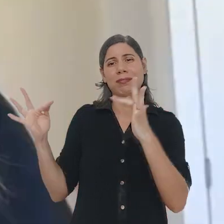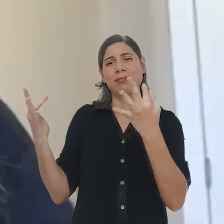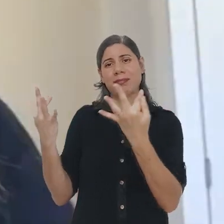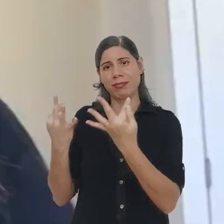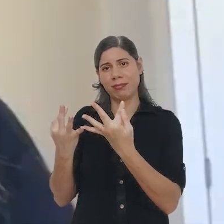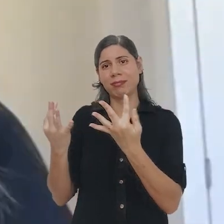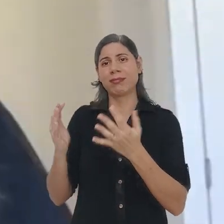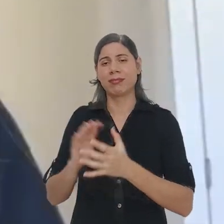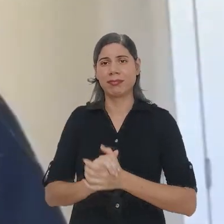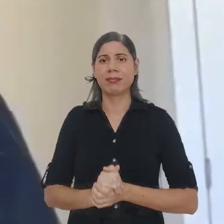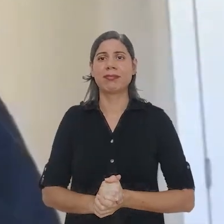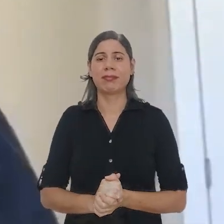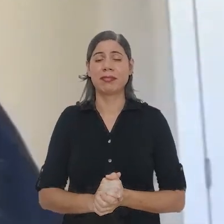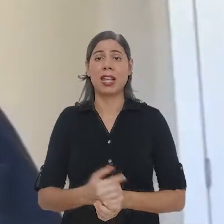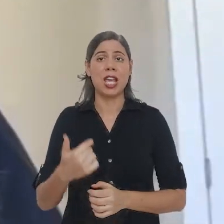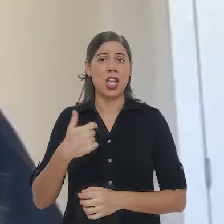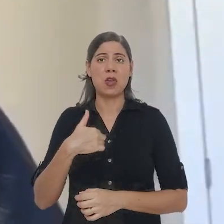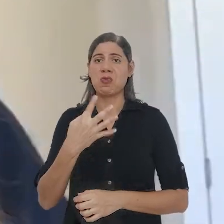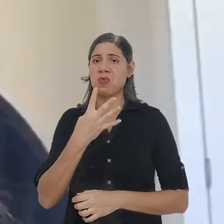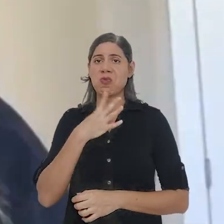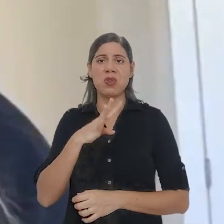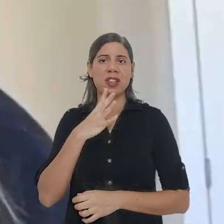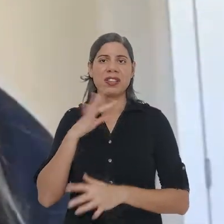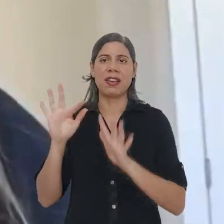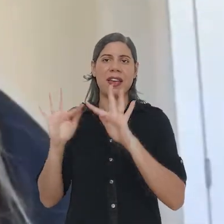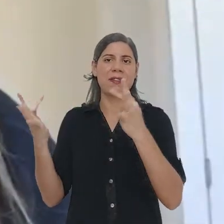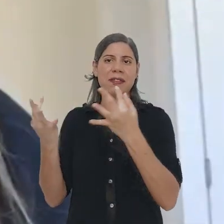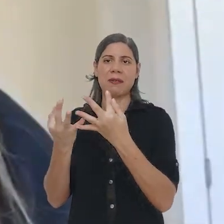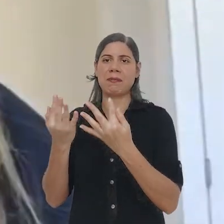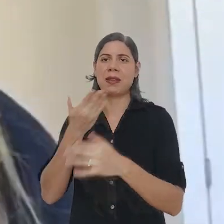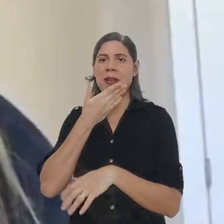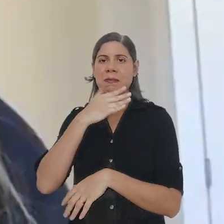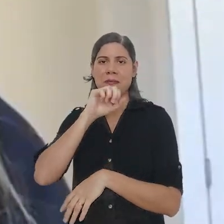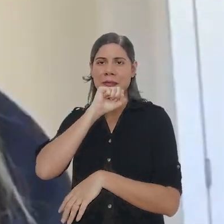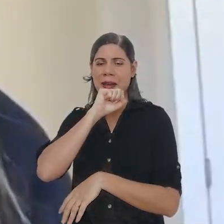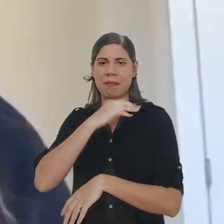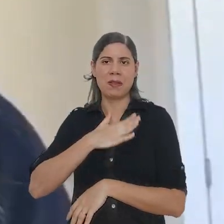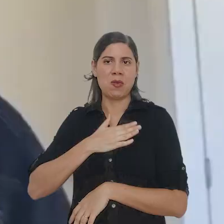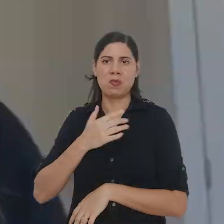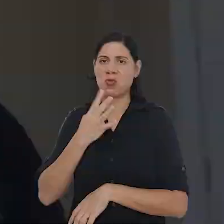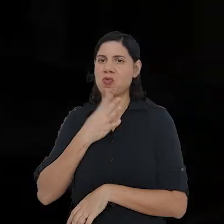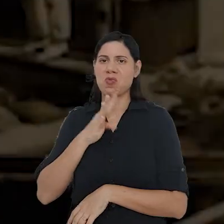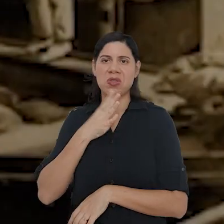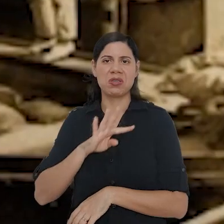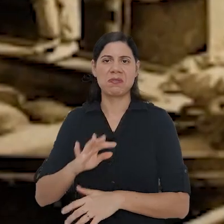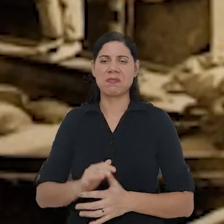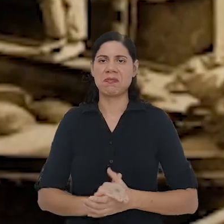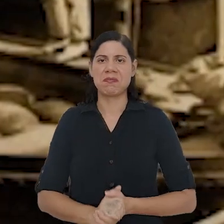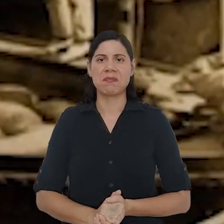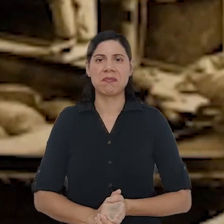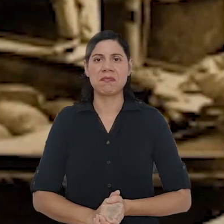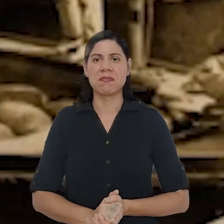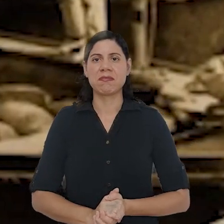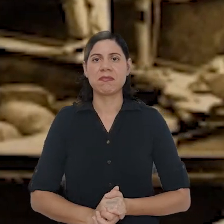familiar. Tanto que eu não conheci os parentes do meu pai, assim, não conheci tio, não conheci ninguém.